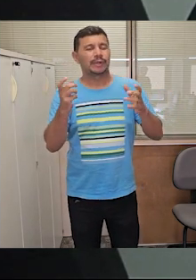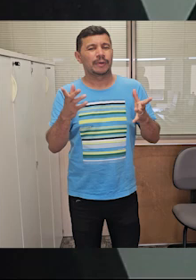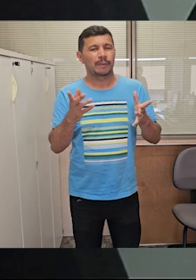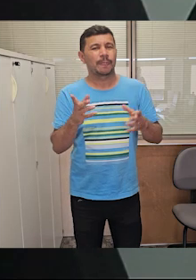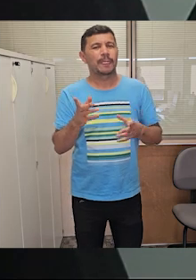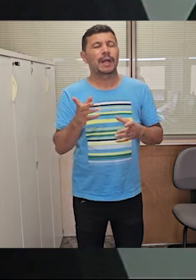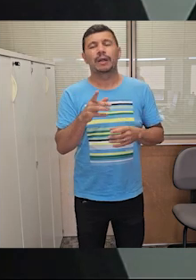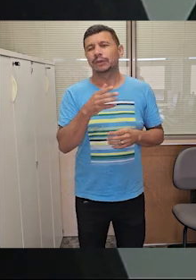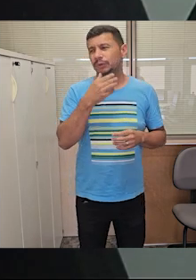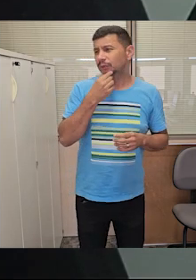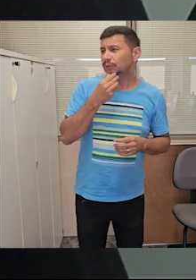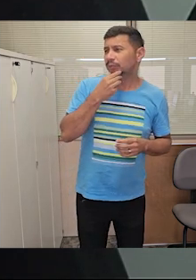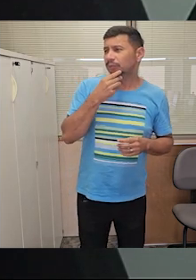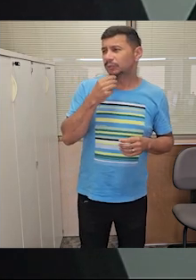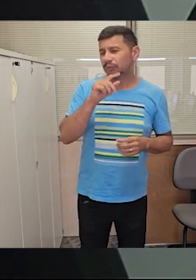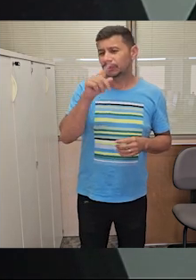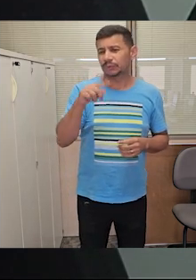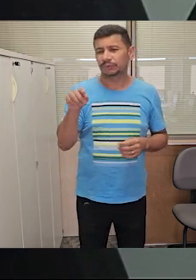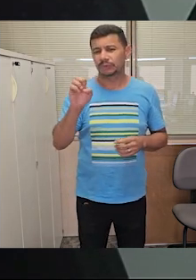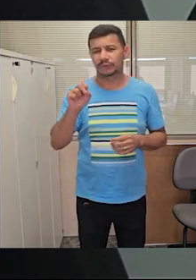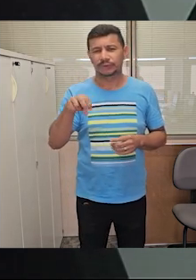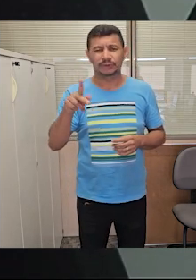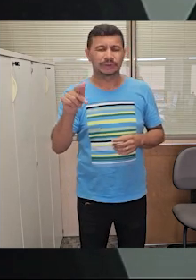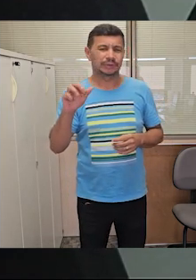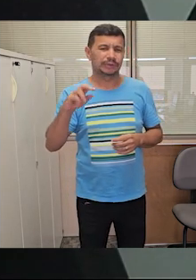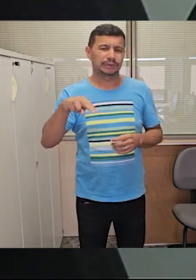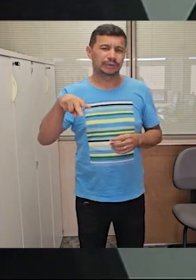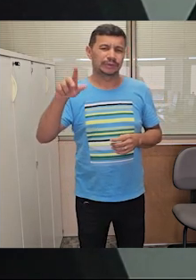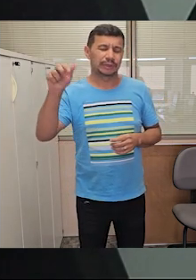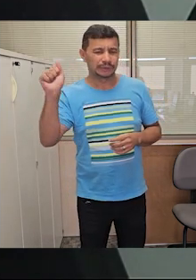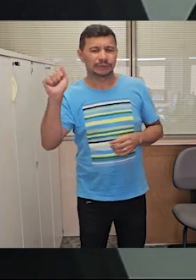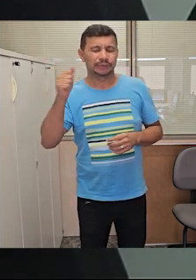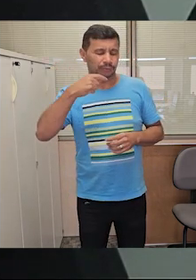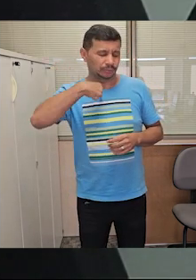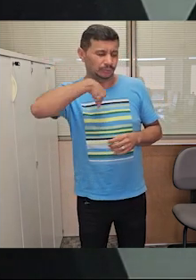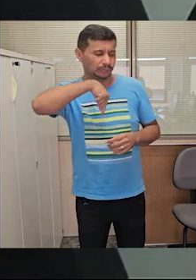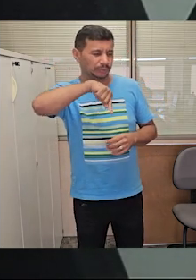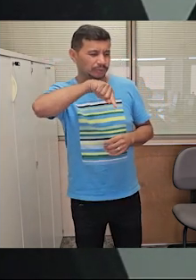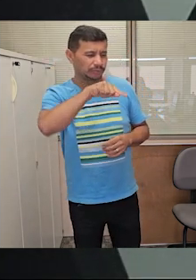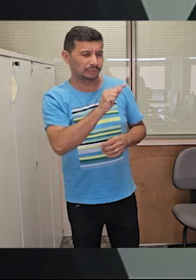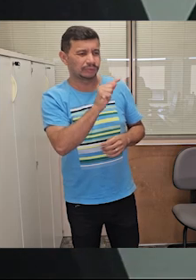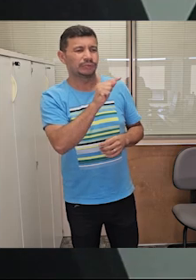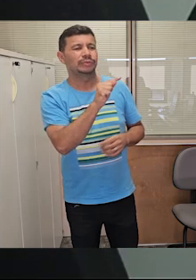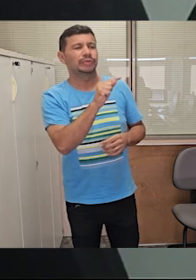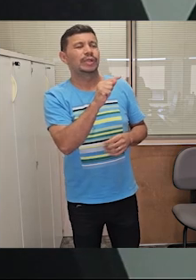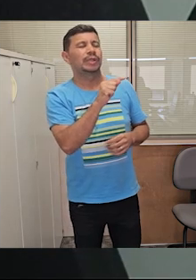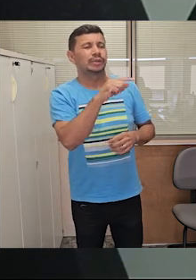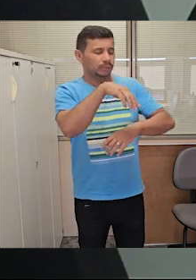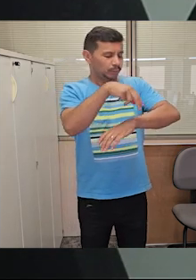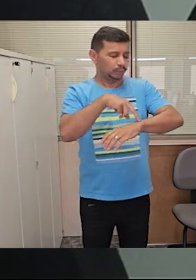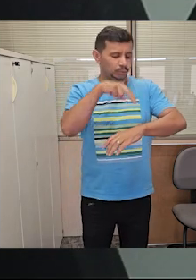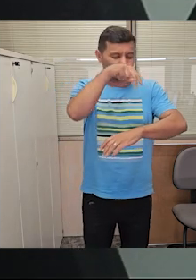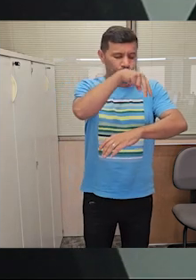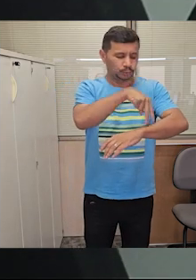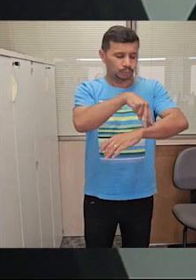O Zequinha Barreto, inclusive, subiu, que estava lá dentro, né? Subiu em cima de um